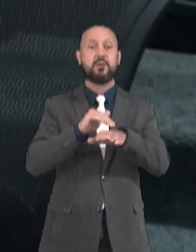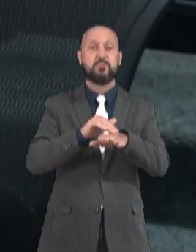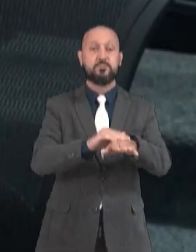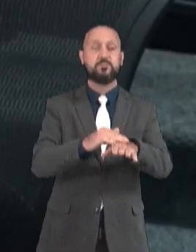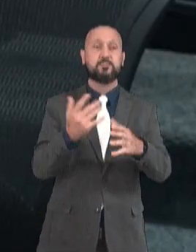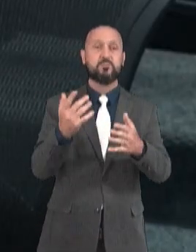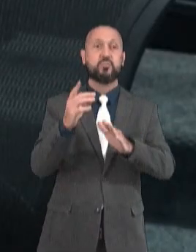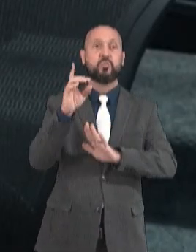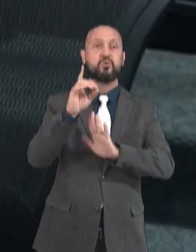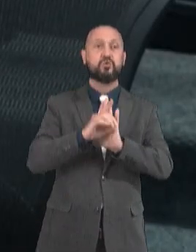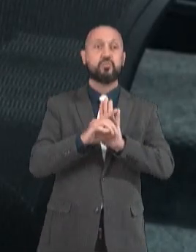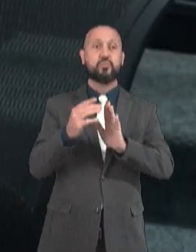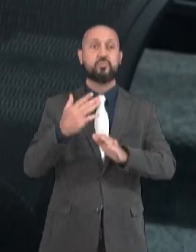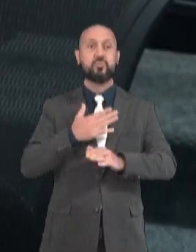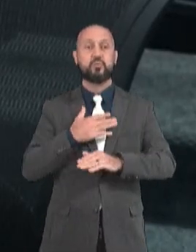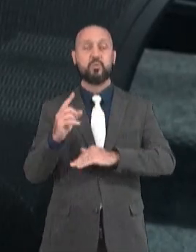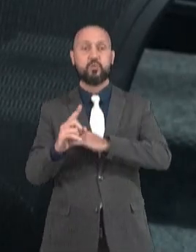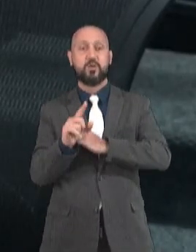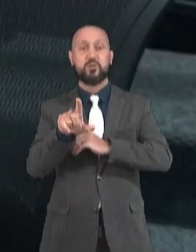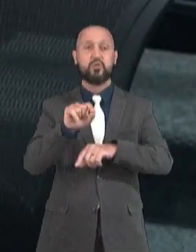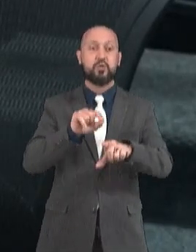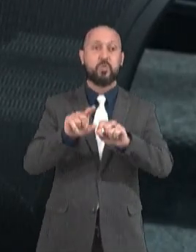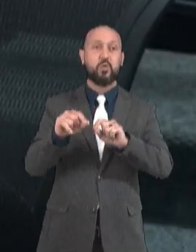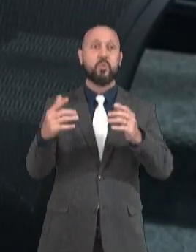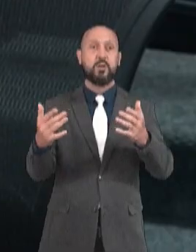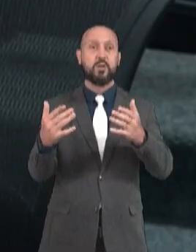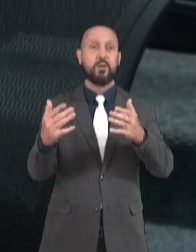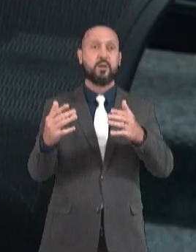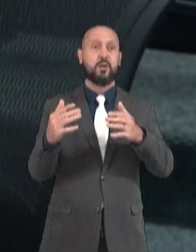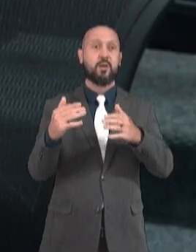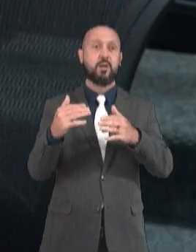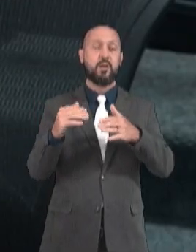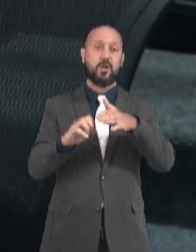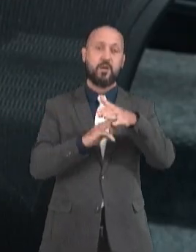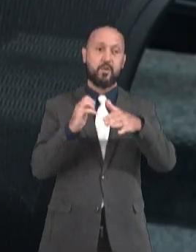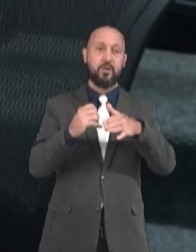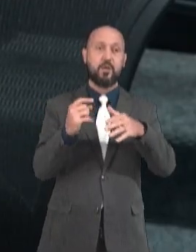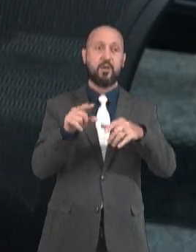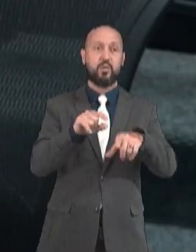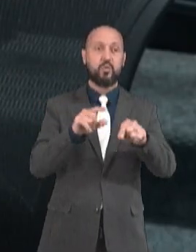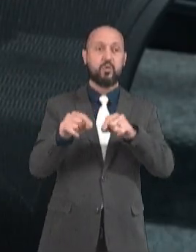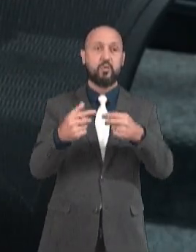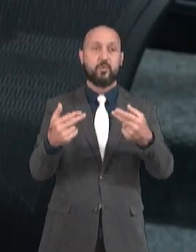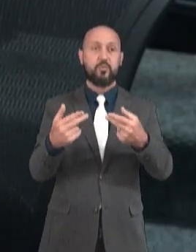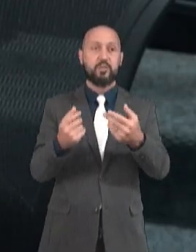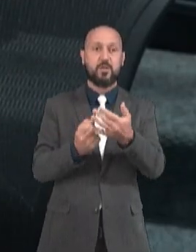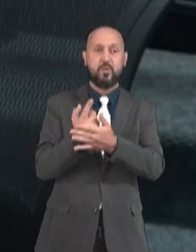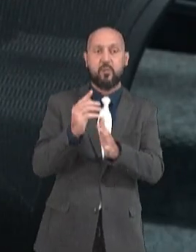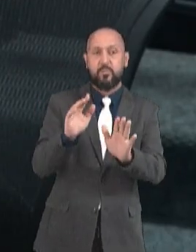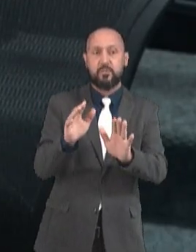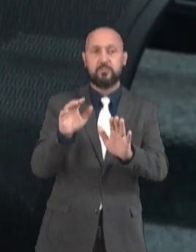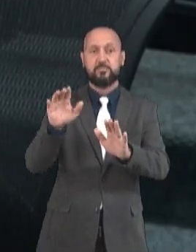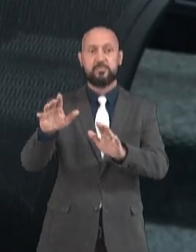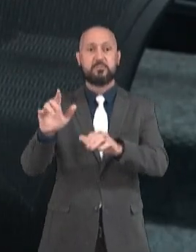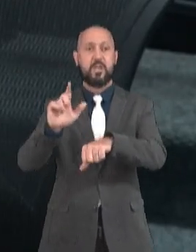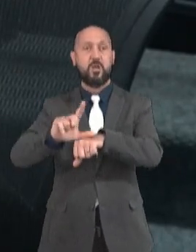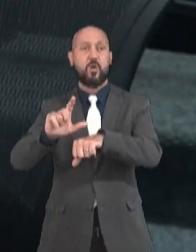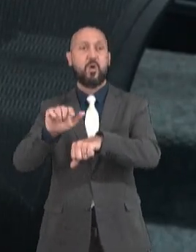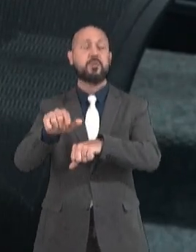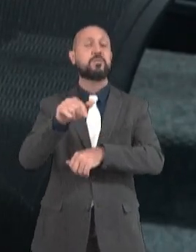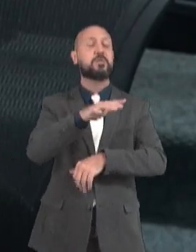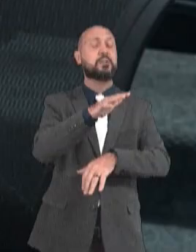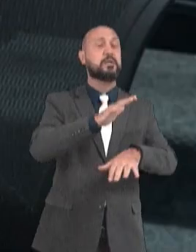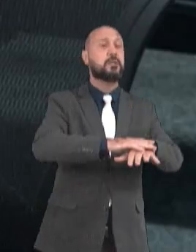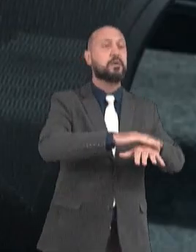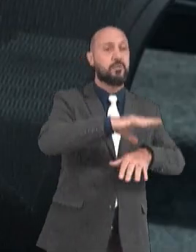que vai ser, não é um direito do consumidor escolher ou não a transportadora. Então, ela escolhe o produto que ela está comprando lá na loja, mas a